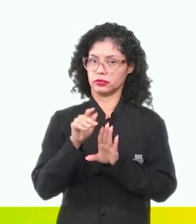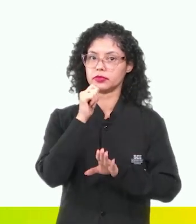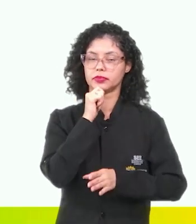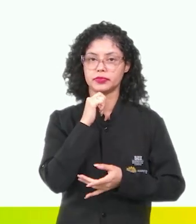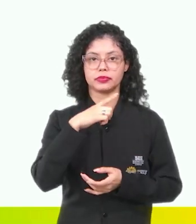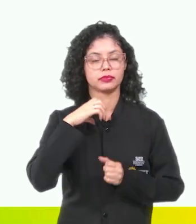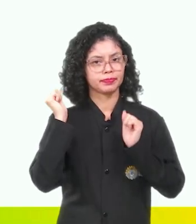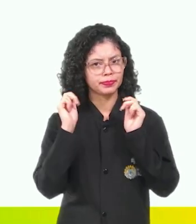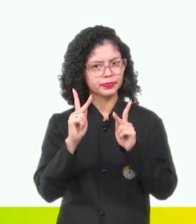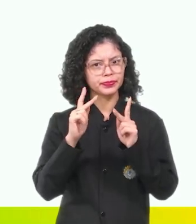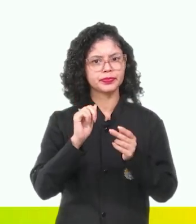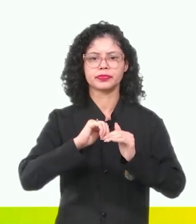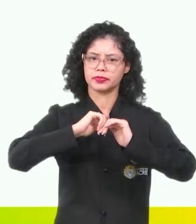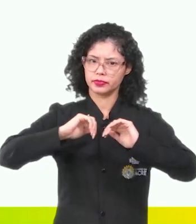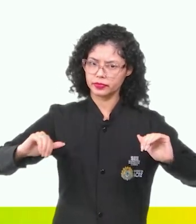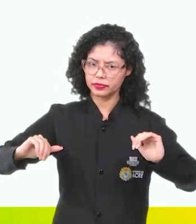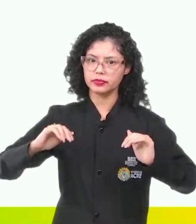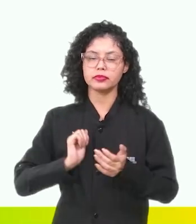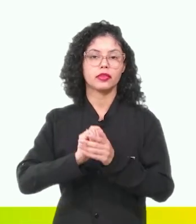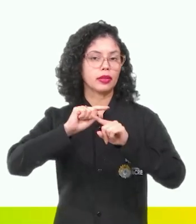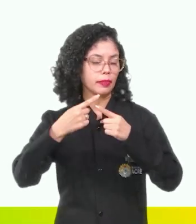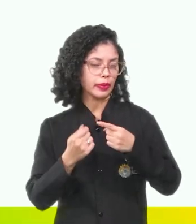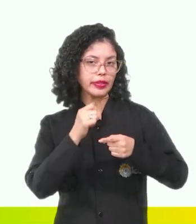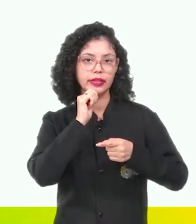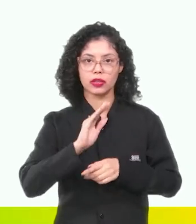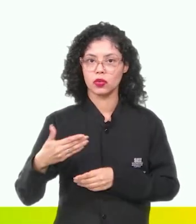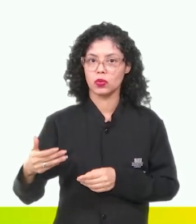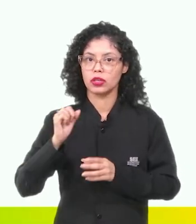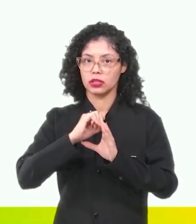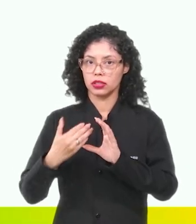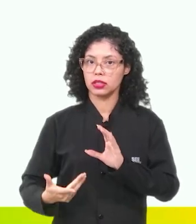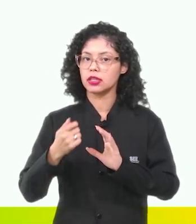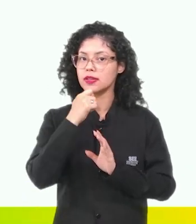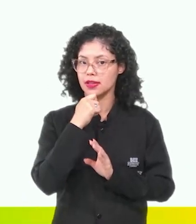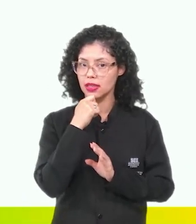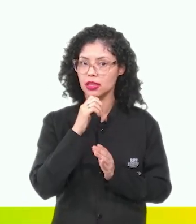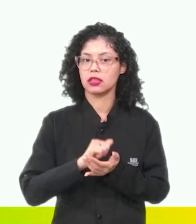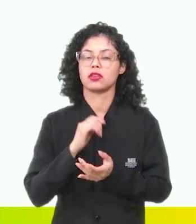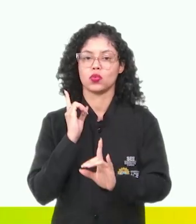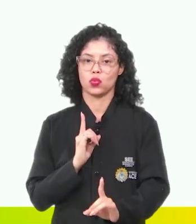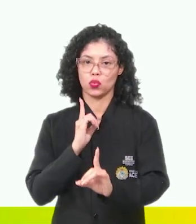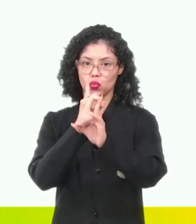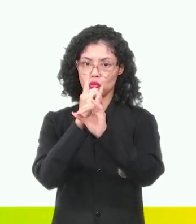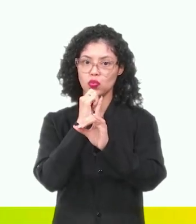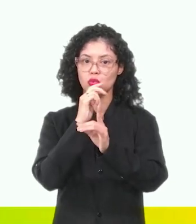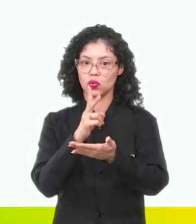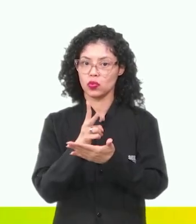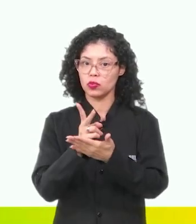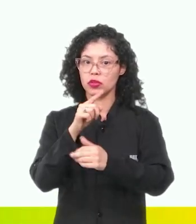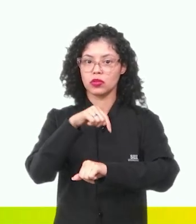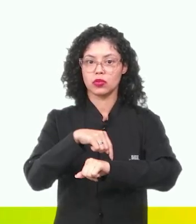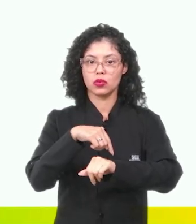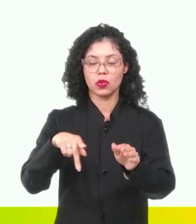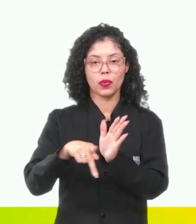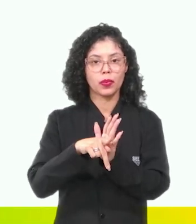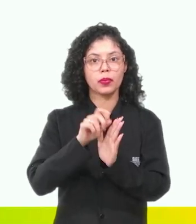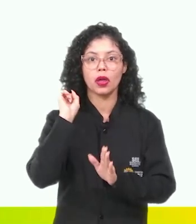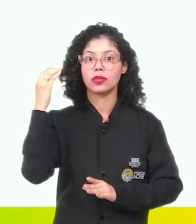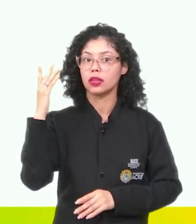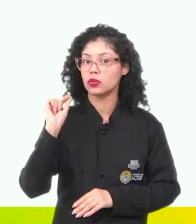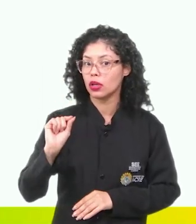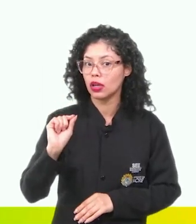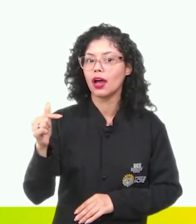tá ok? Separados. Mas quando essas características são encontradas no mesmo cromossomo, o que acontece?